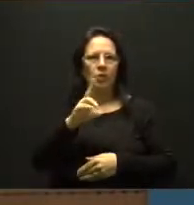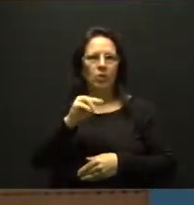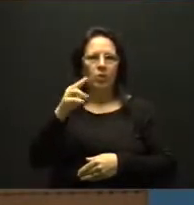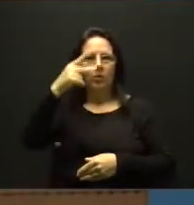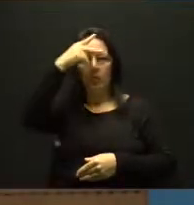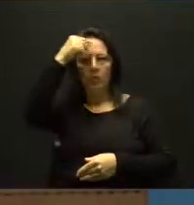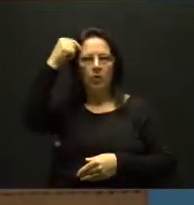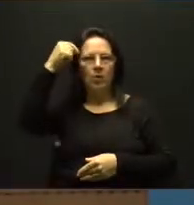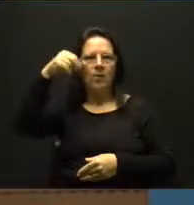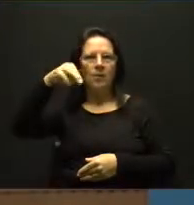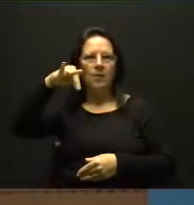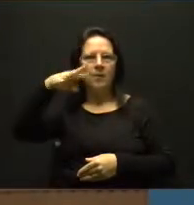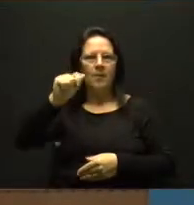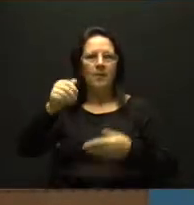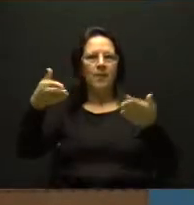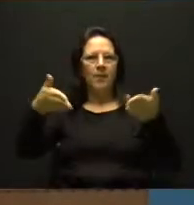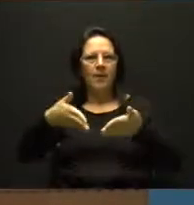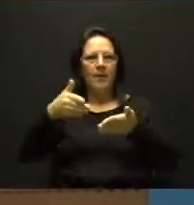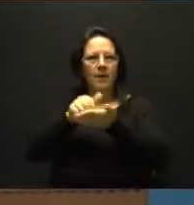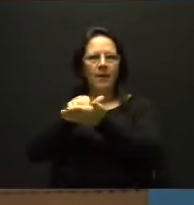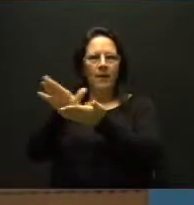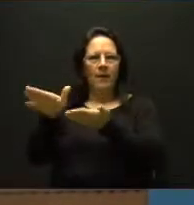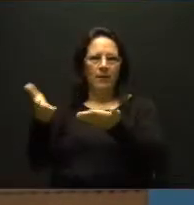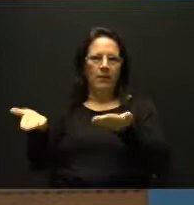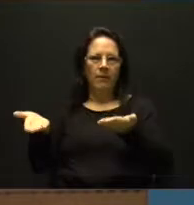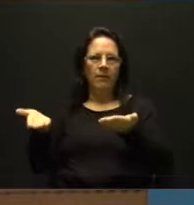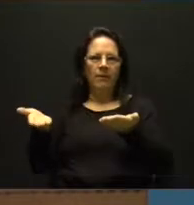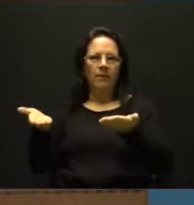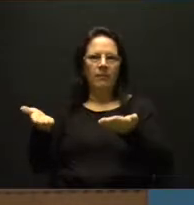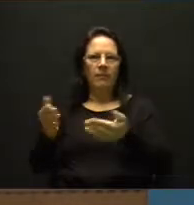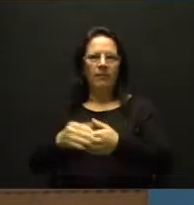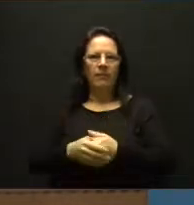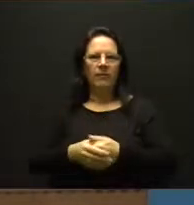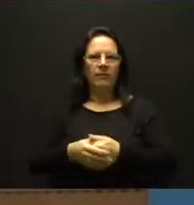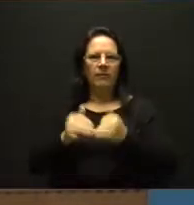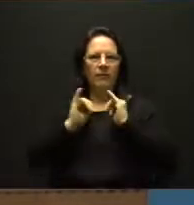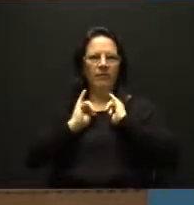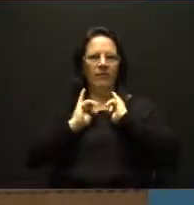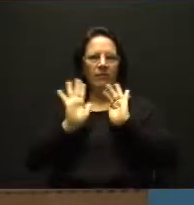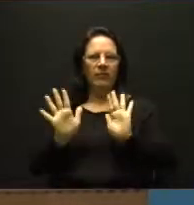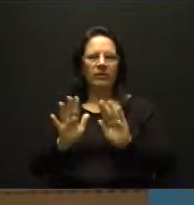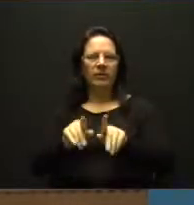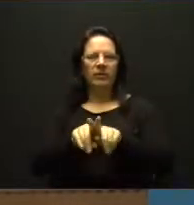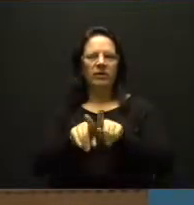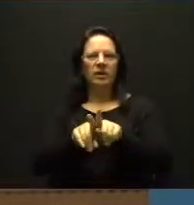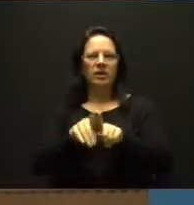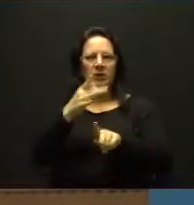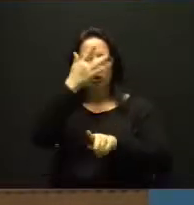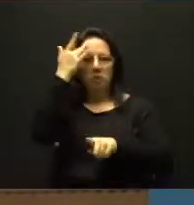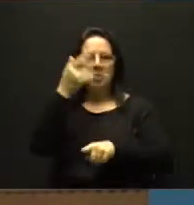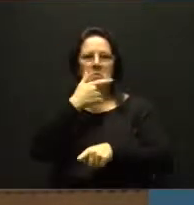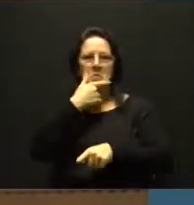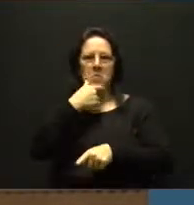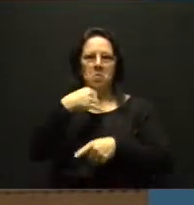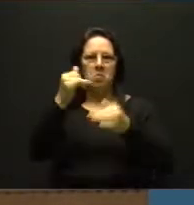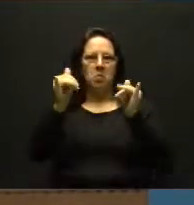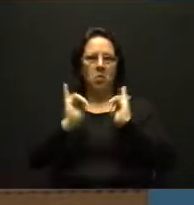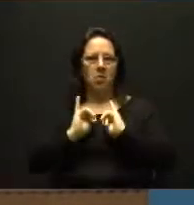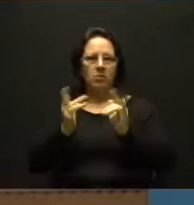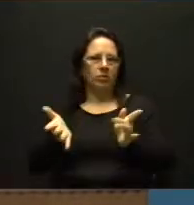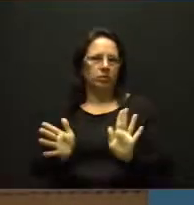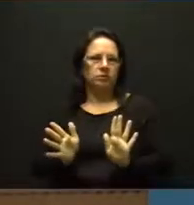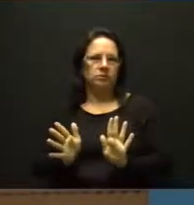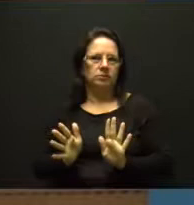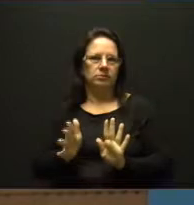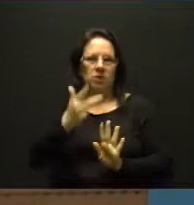prefeita márcia rosa agora que ela saiu eu vou falar eu não vou falar eu tenho palavra eu sou sujeito homem eu não sou que nem os